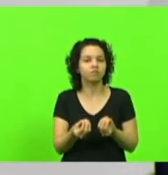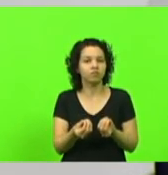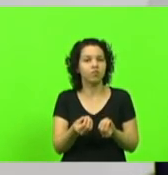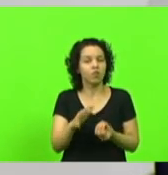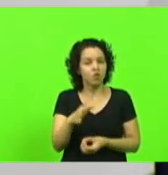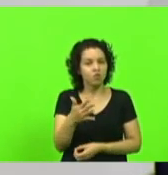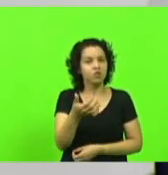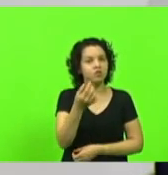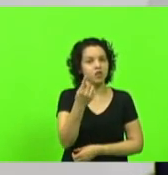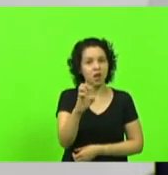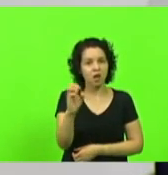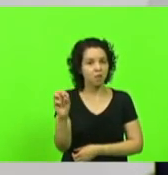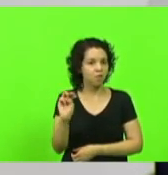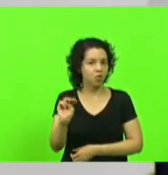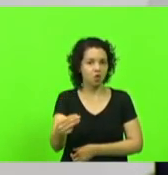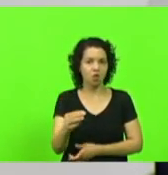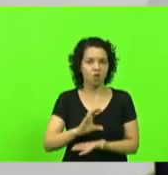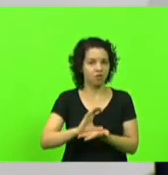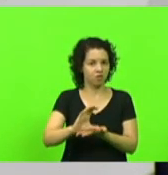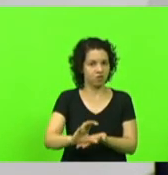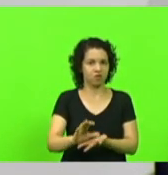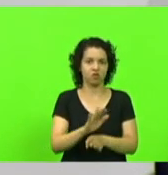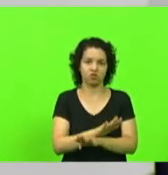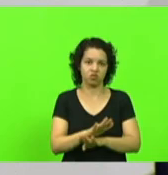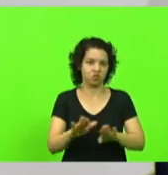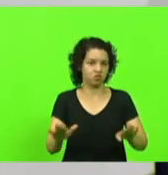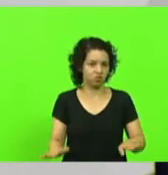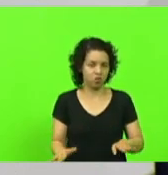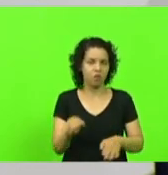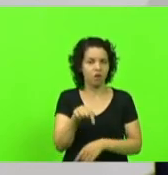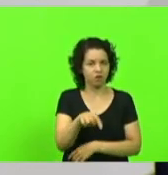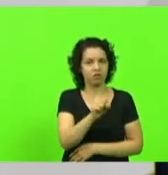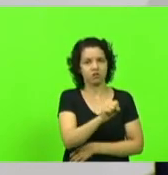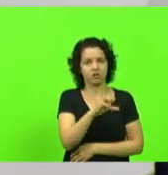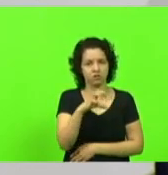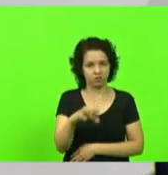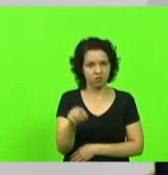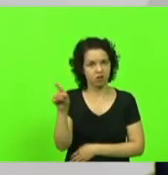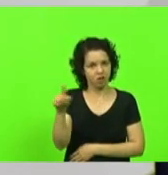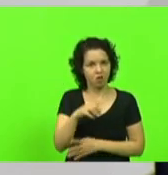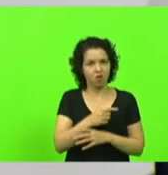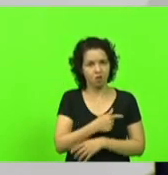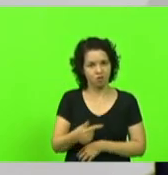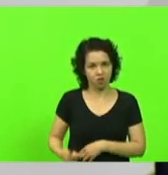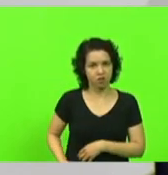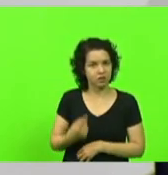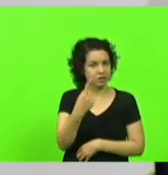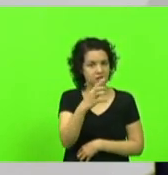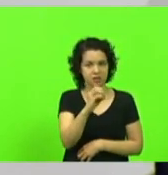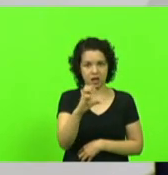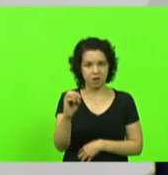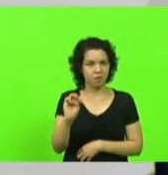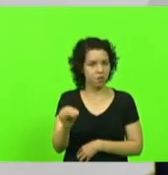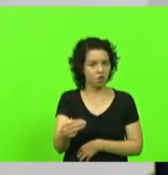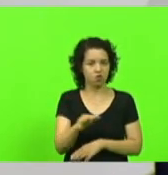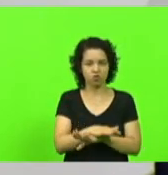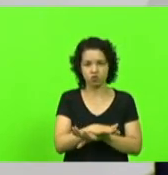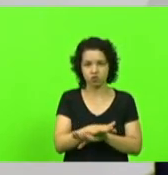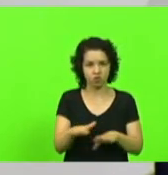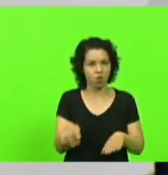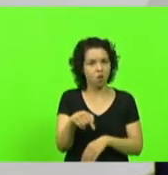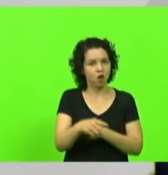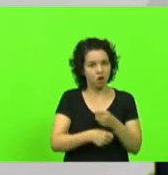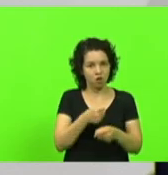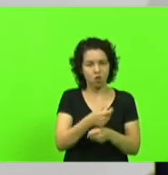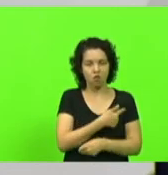milhões de reais só foram investidos na malha rodoviária estadual catarinense por esse governo. 100 milhões de reais. Só esse ano o governo de Santa Catarina